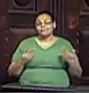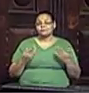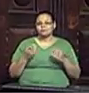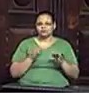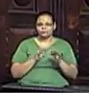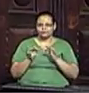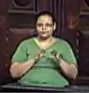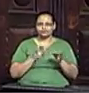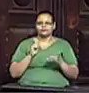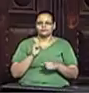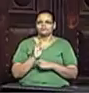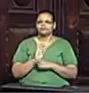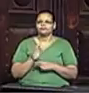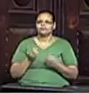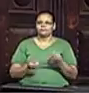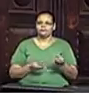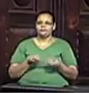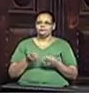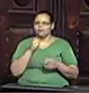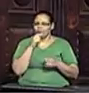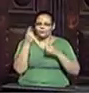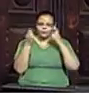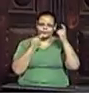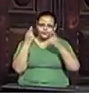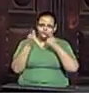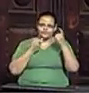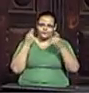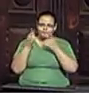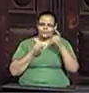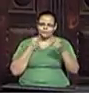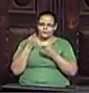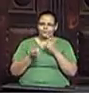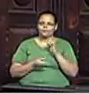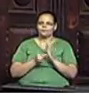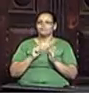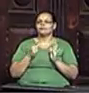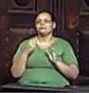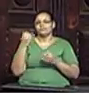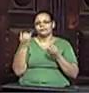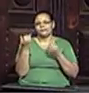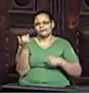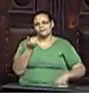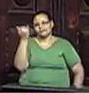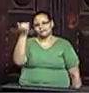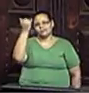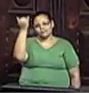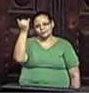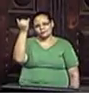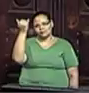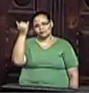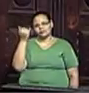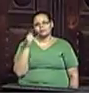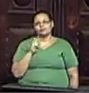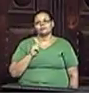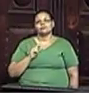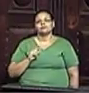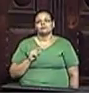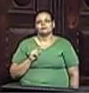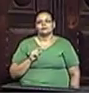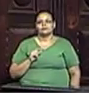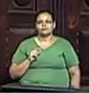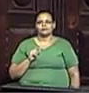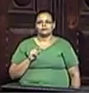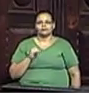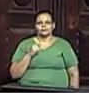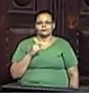essa contribuição, sem perder de vista preocupações que foram aqui levantadas, que são muito importantes do ponto de vista dos princípios da reforma